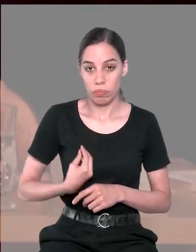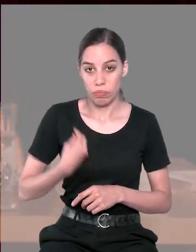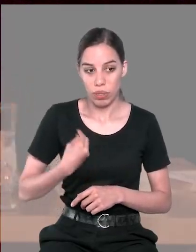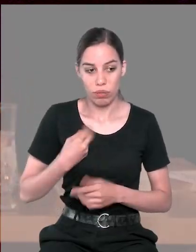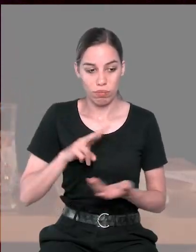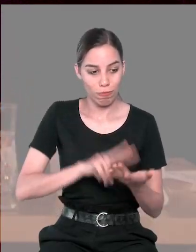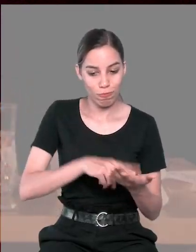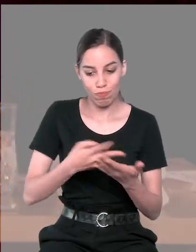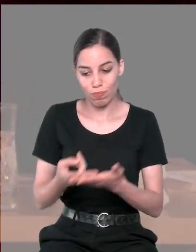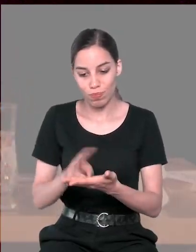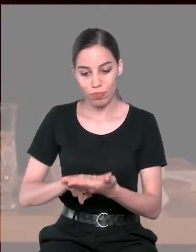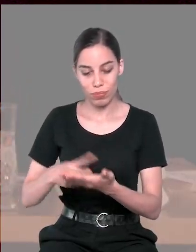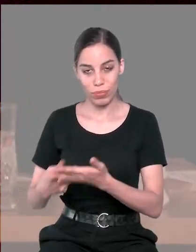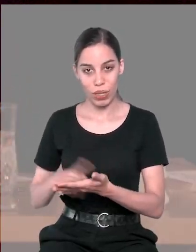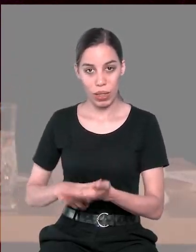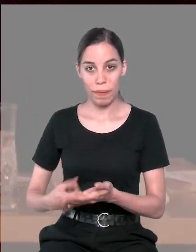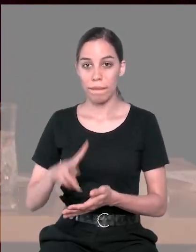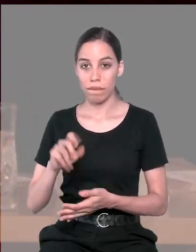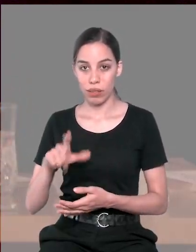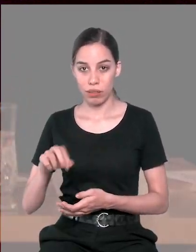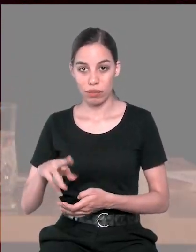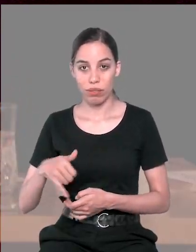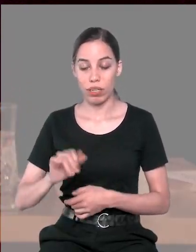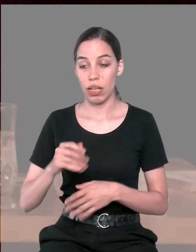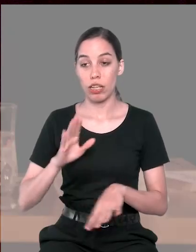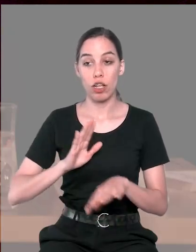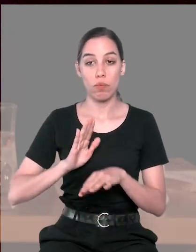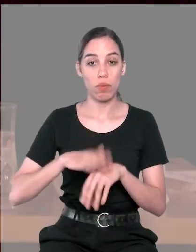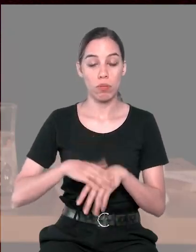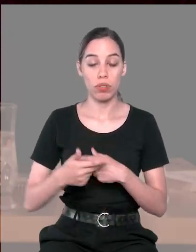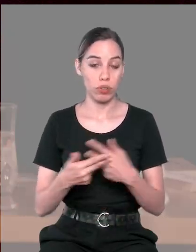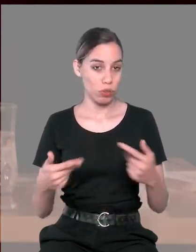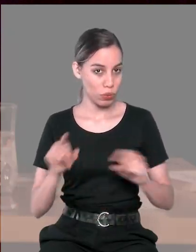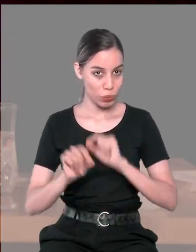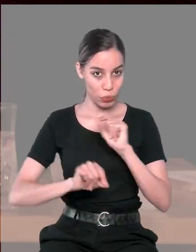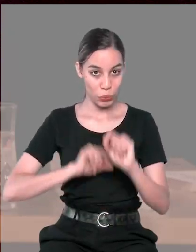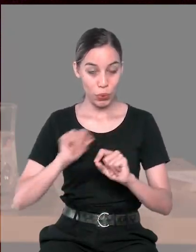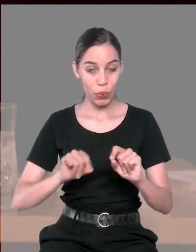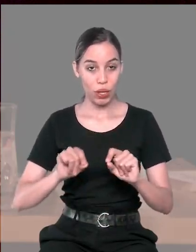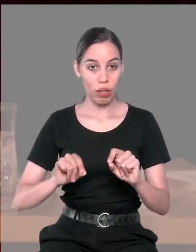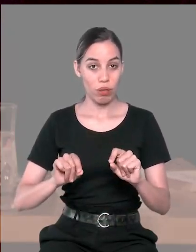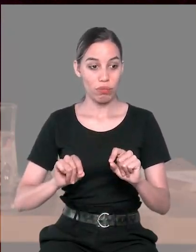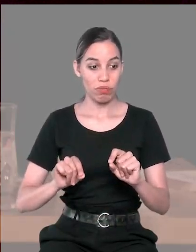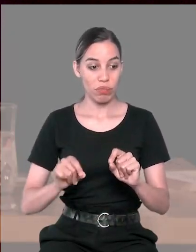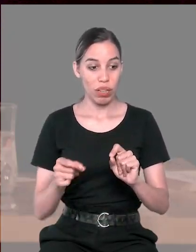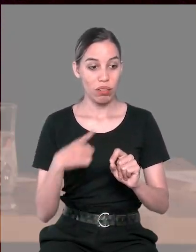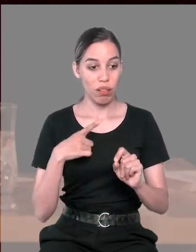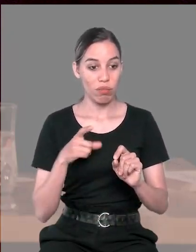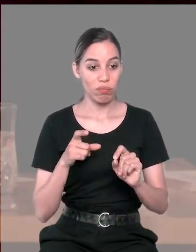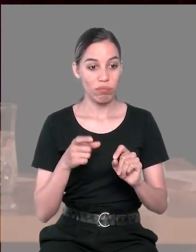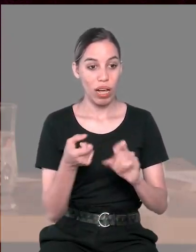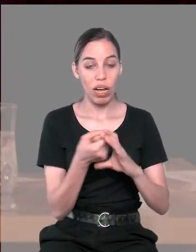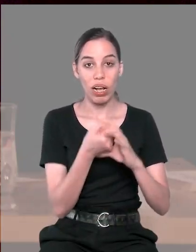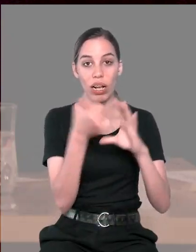uma coisa por outra. Mesmo porque, para Valéry, as próprias coisas, as coisas em si, como os filósofos gostam de dizer, se